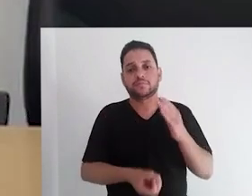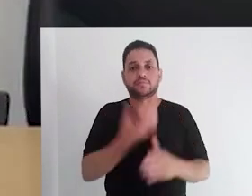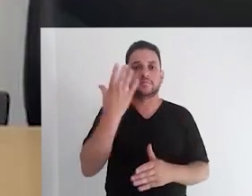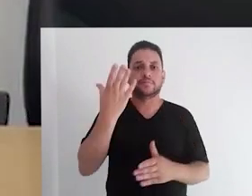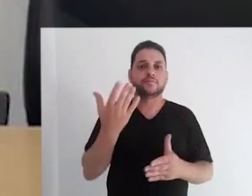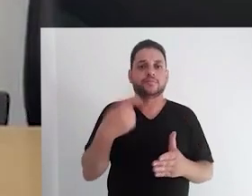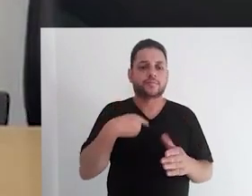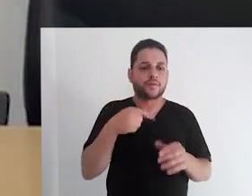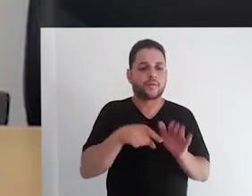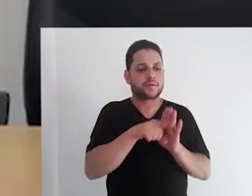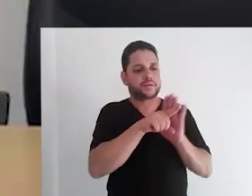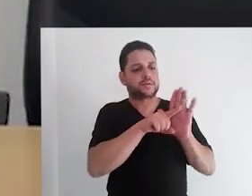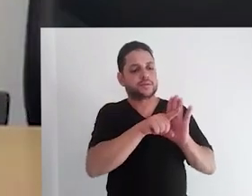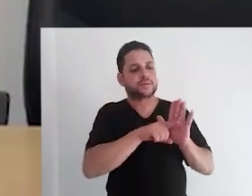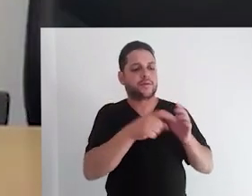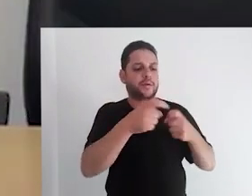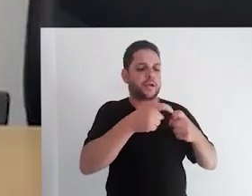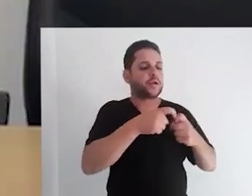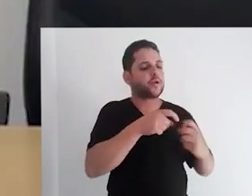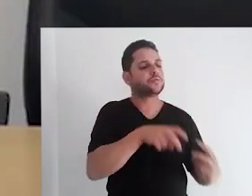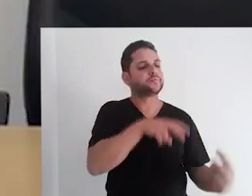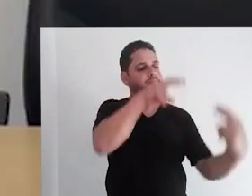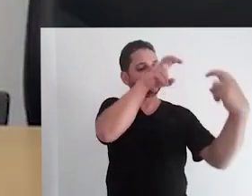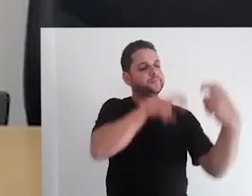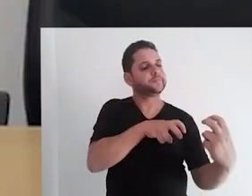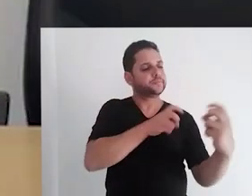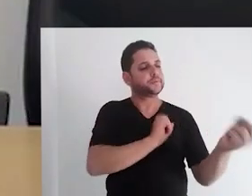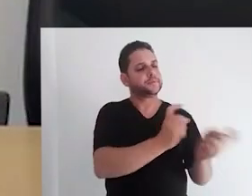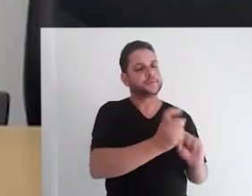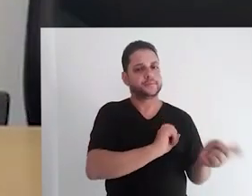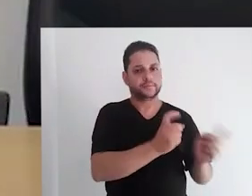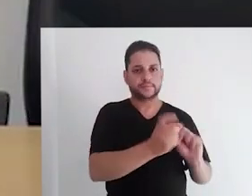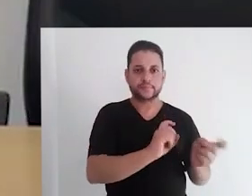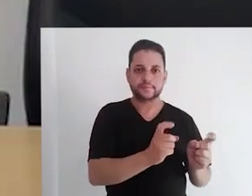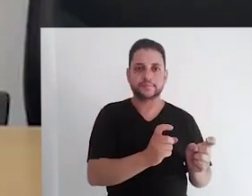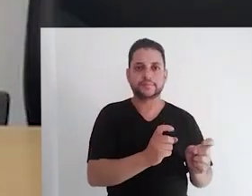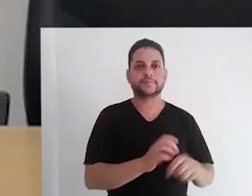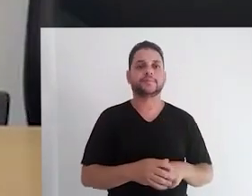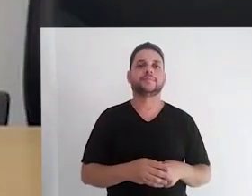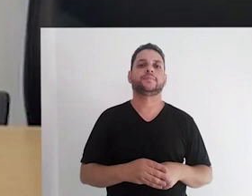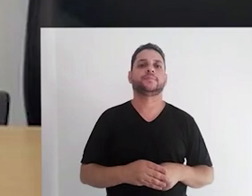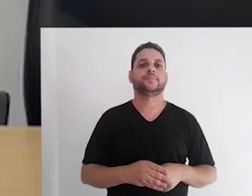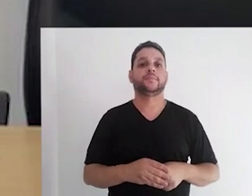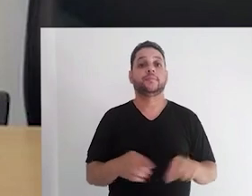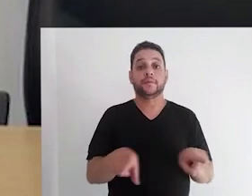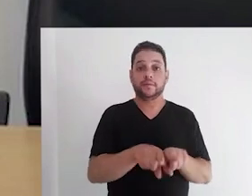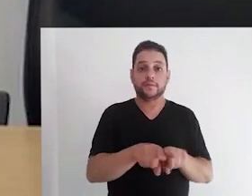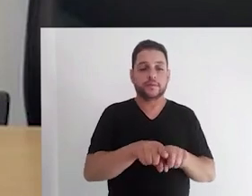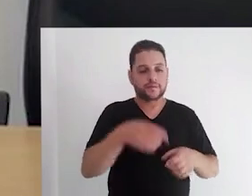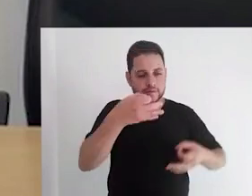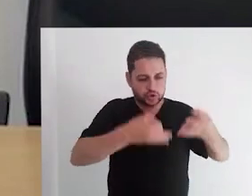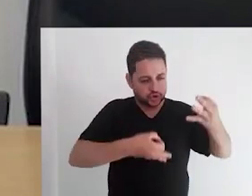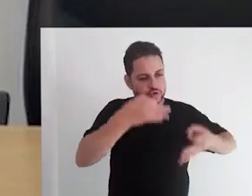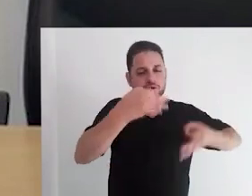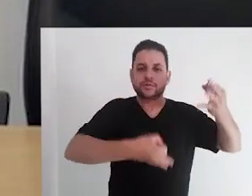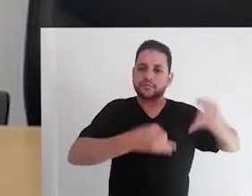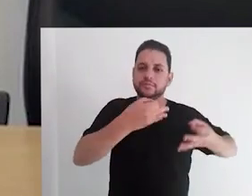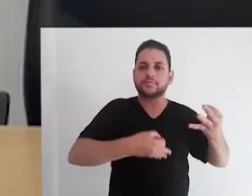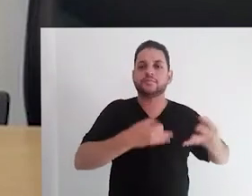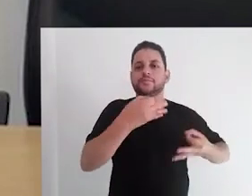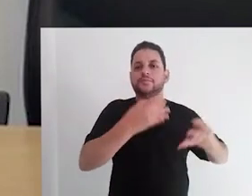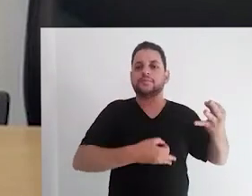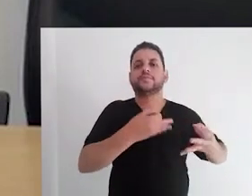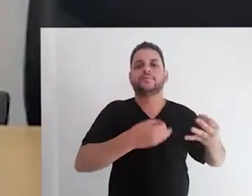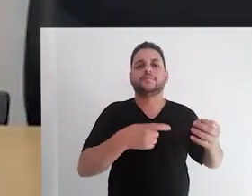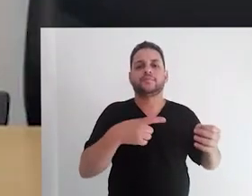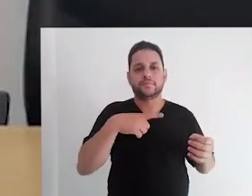perícias e de audiências, por exemplo. Questões repetitivas, para garantir um julgamento mais isonômico, menos recurso,